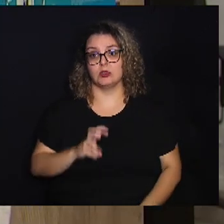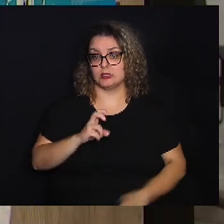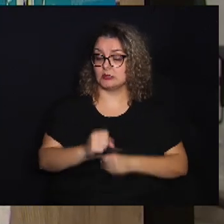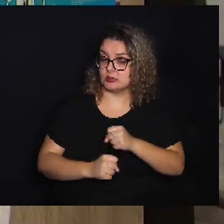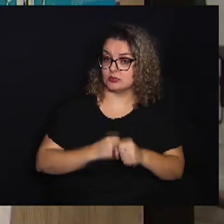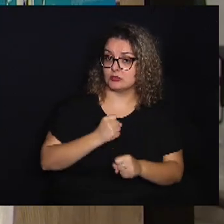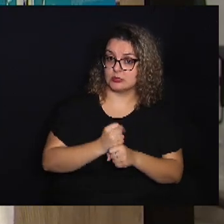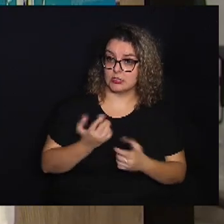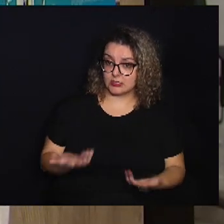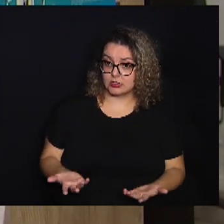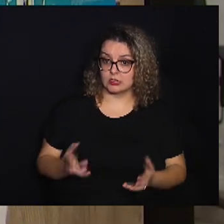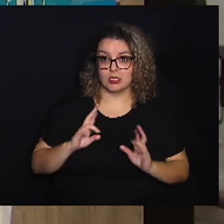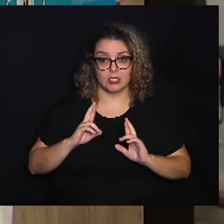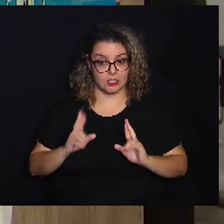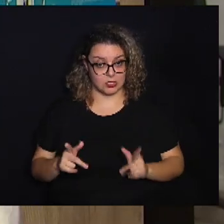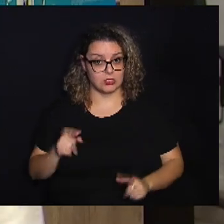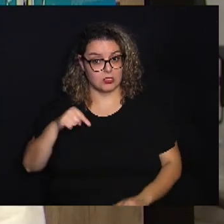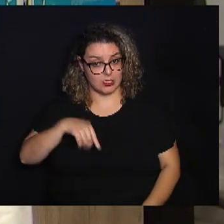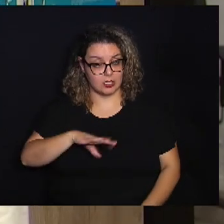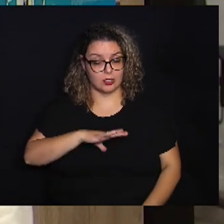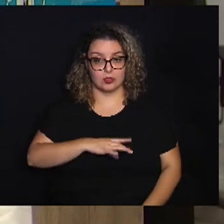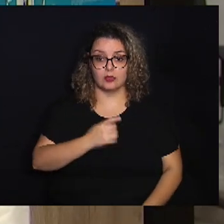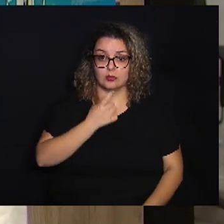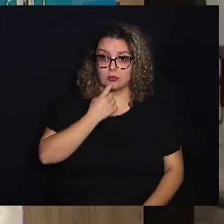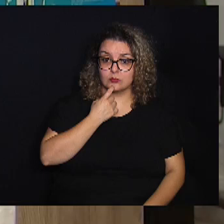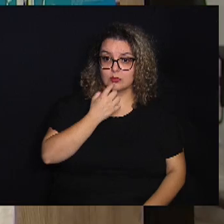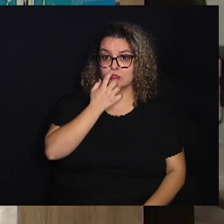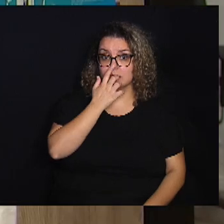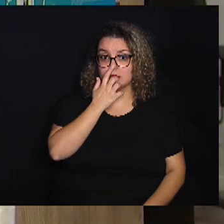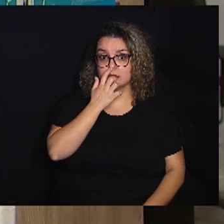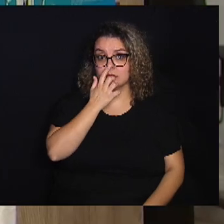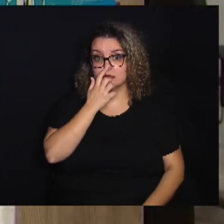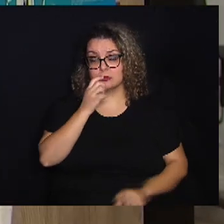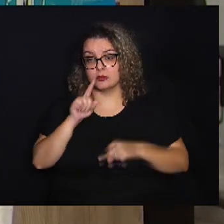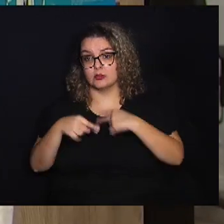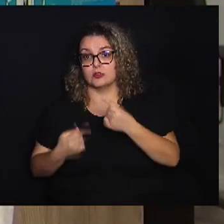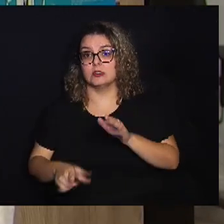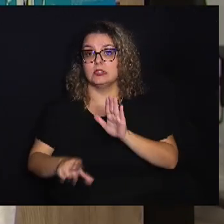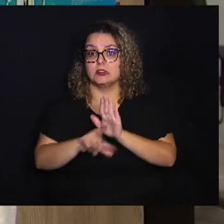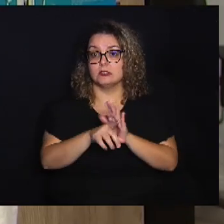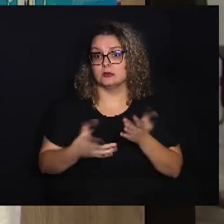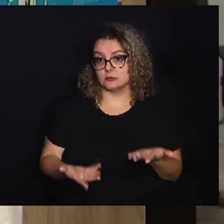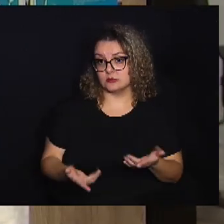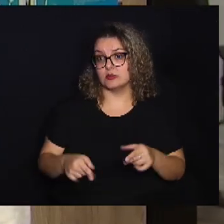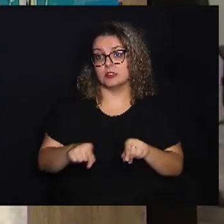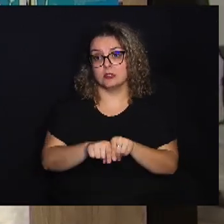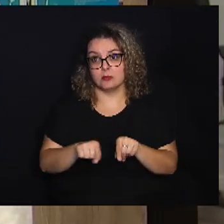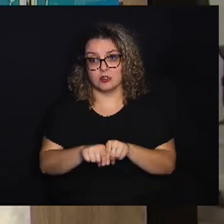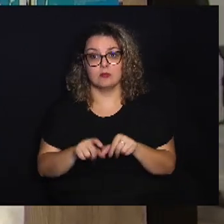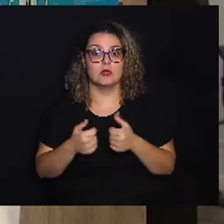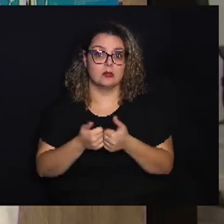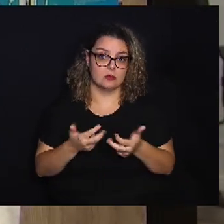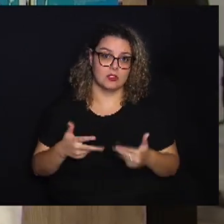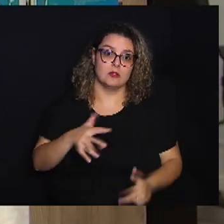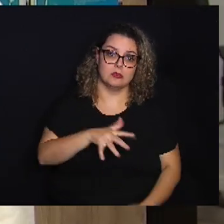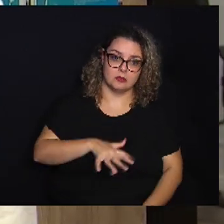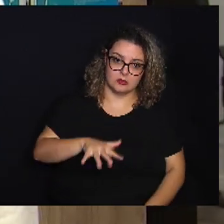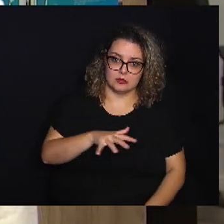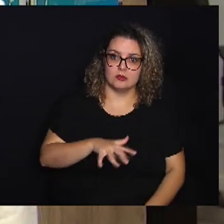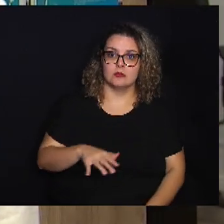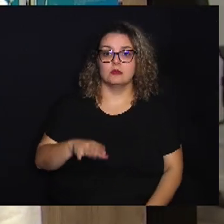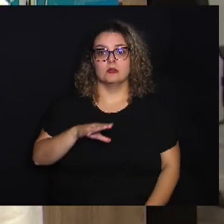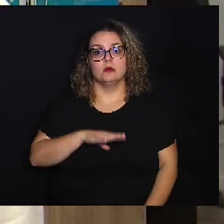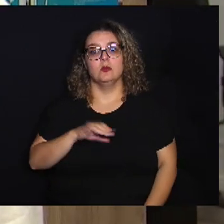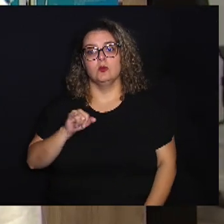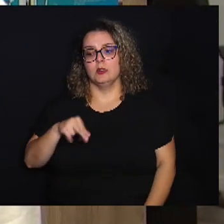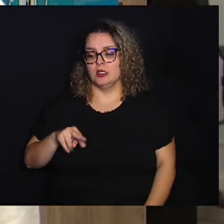essa diferença aqui para o município e sobre outras legislações que também passam pelo transporte, mas isso intermunicipal